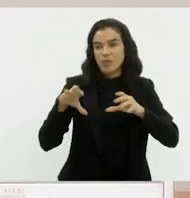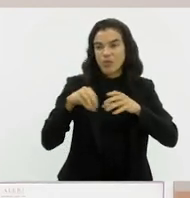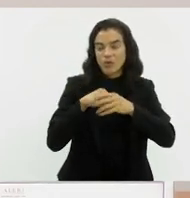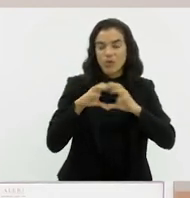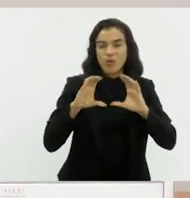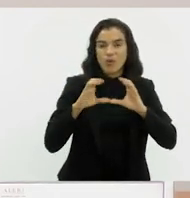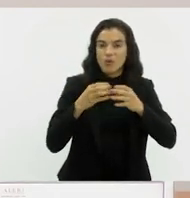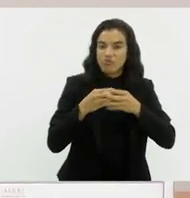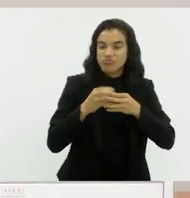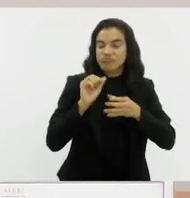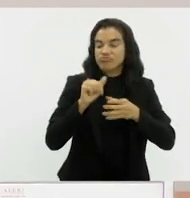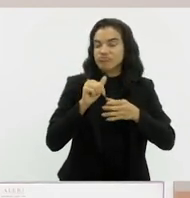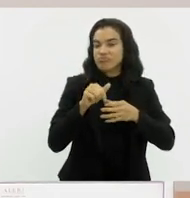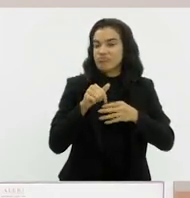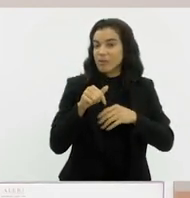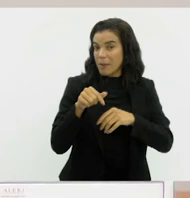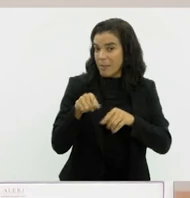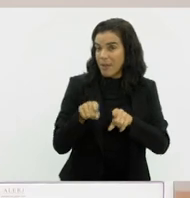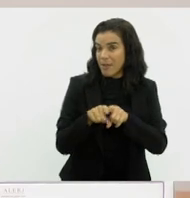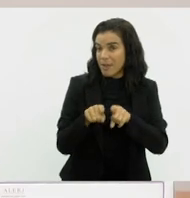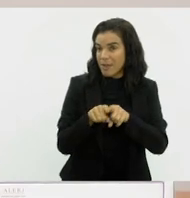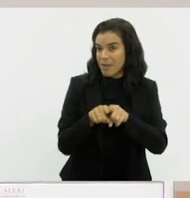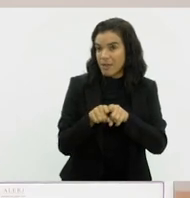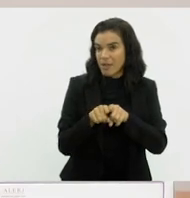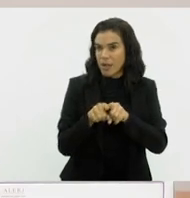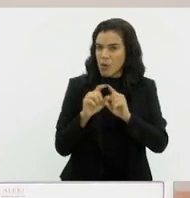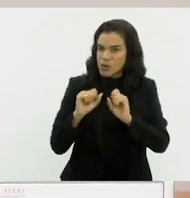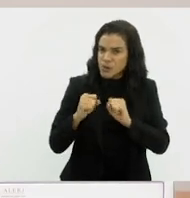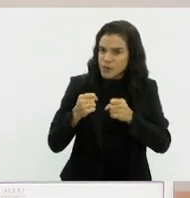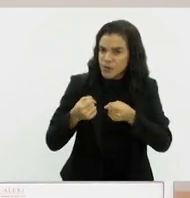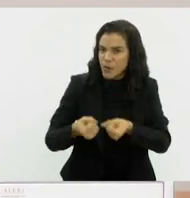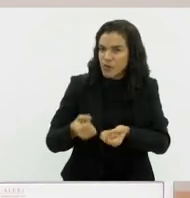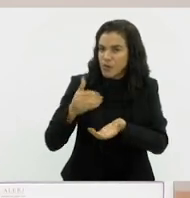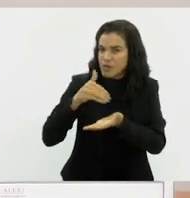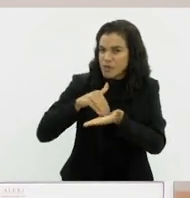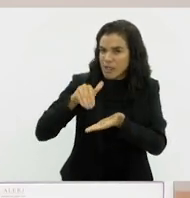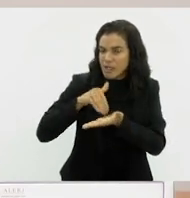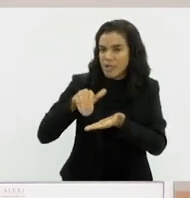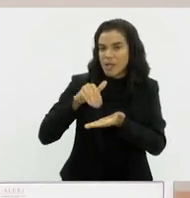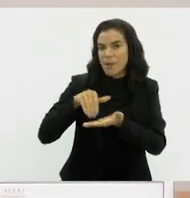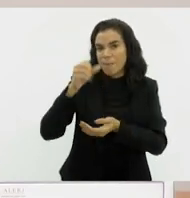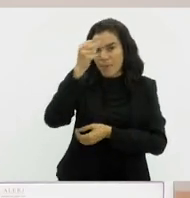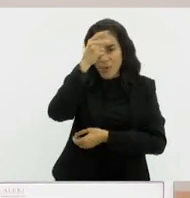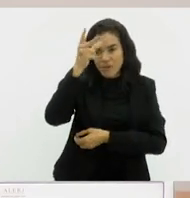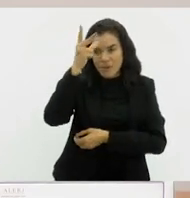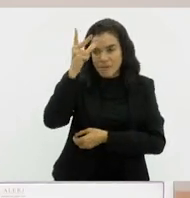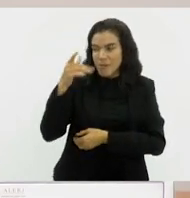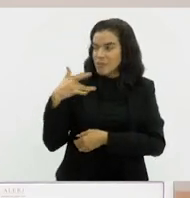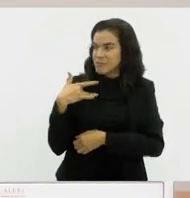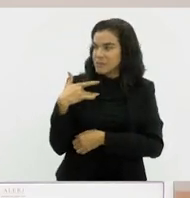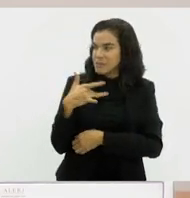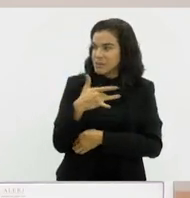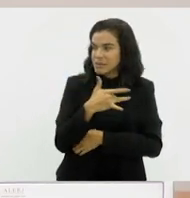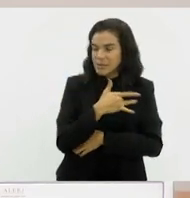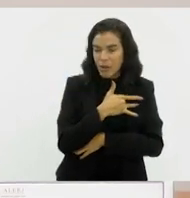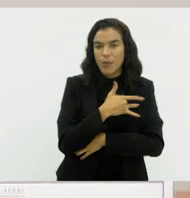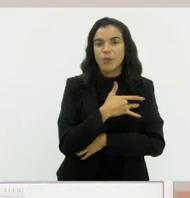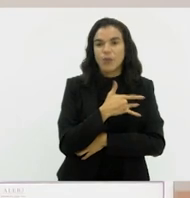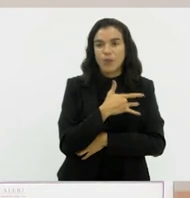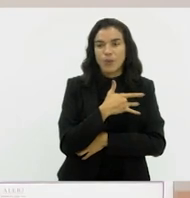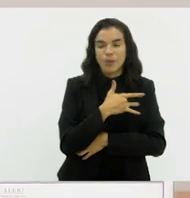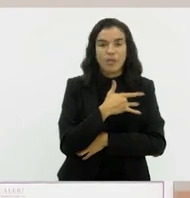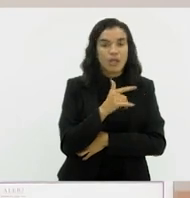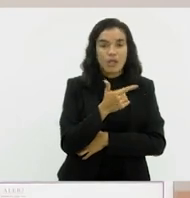de que reconheço, inclusive, a gente também reconhece muito esforço da Secretaria Municipal de Saúde, que, apesar de não estar na gestão